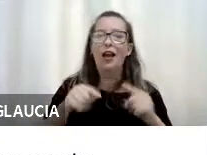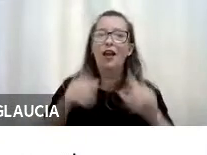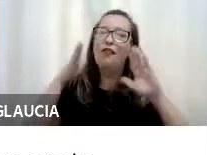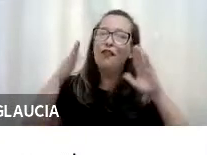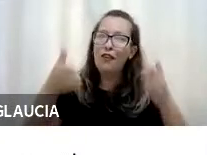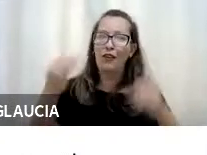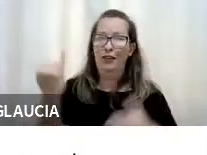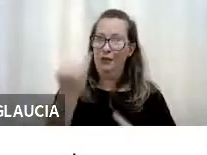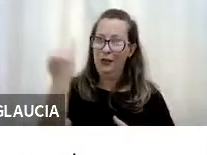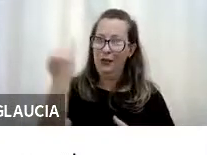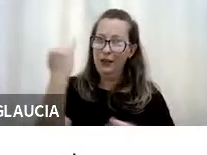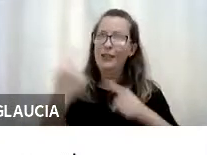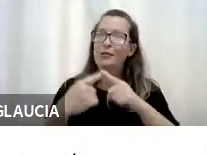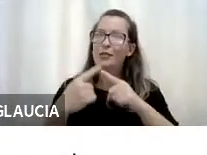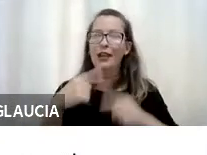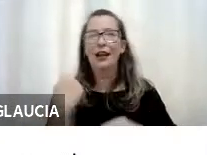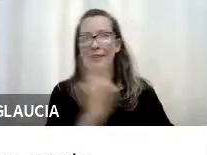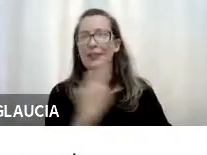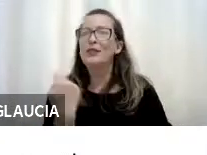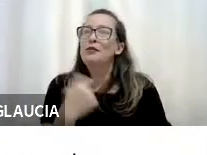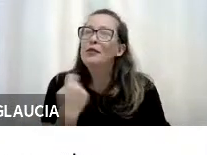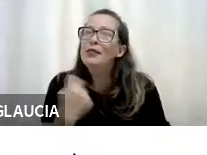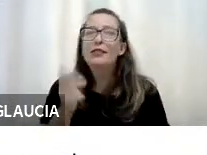conseguir, inclusive, manter